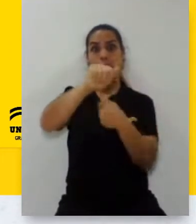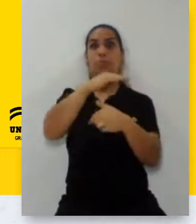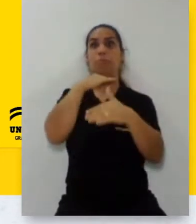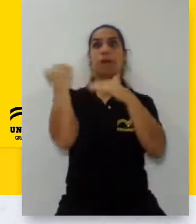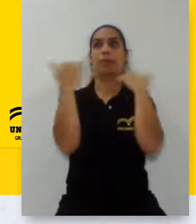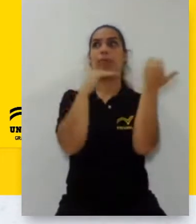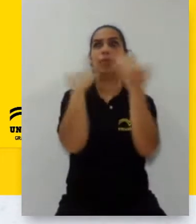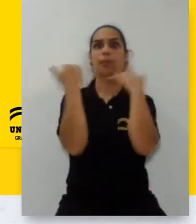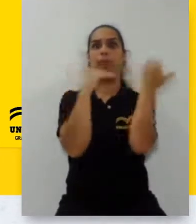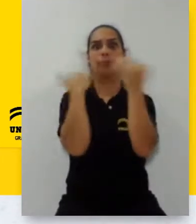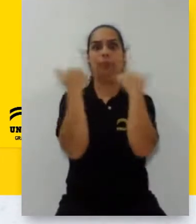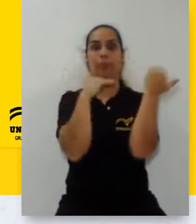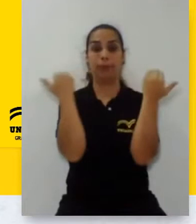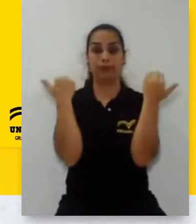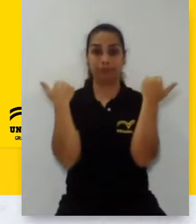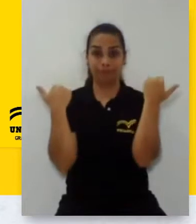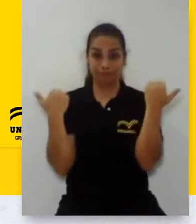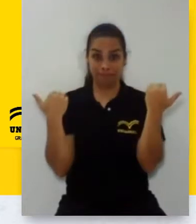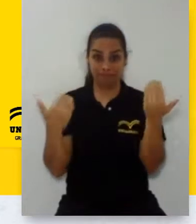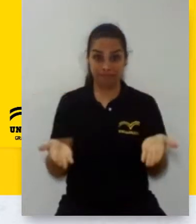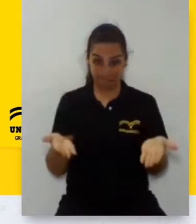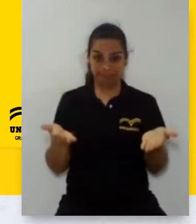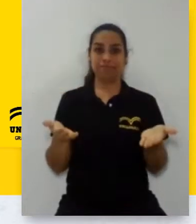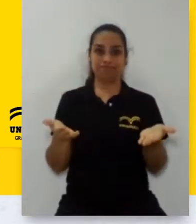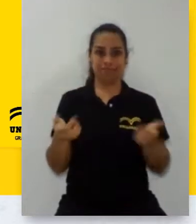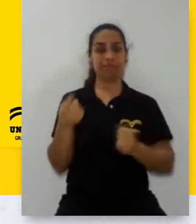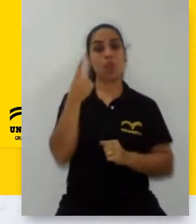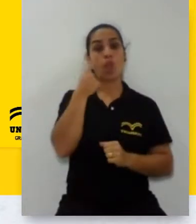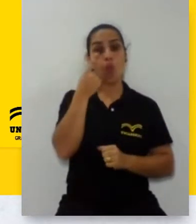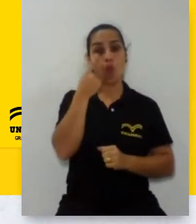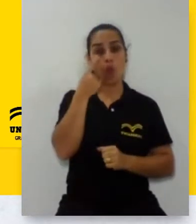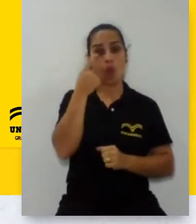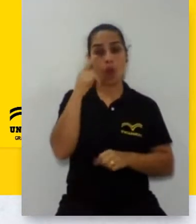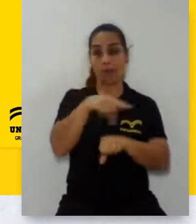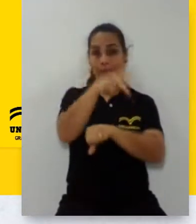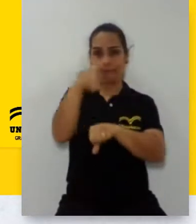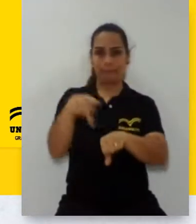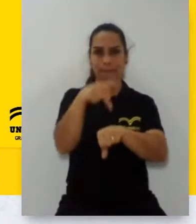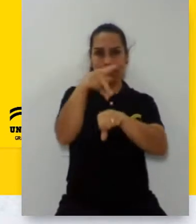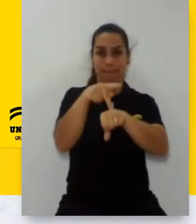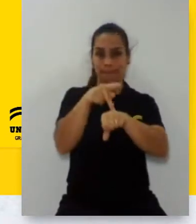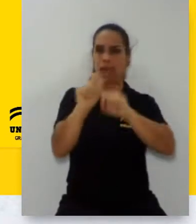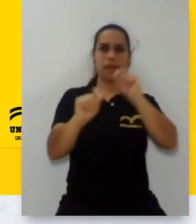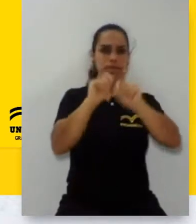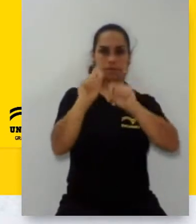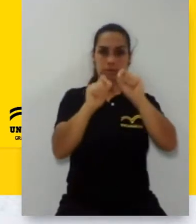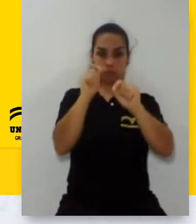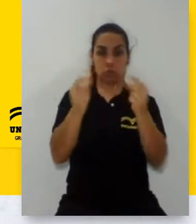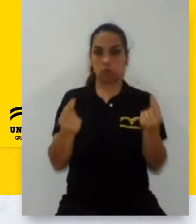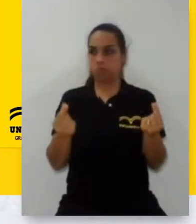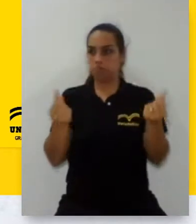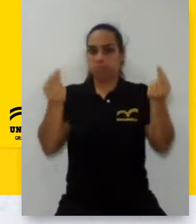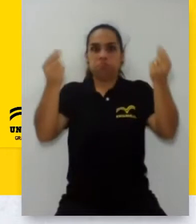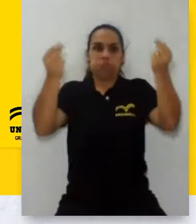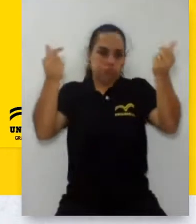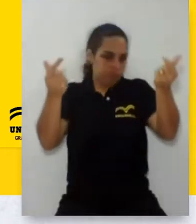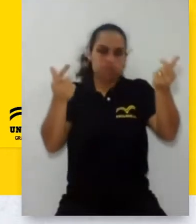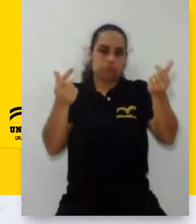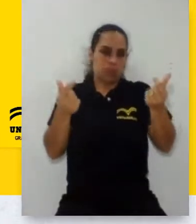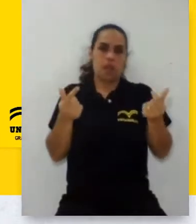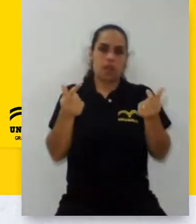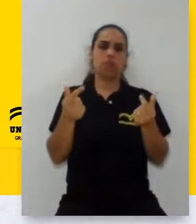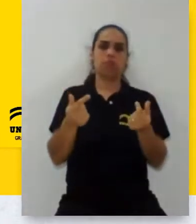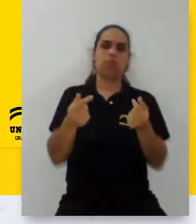que significam países de alta renda, média renda ou baixa renda. Independente da renda, porque nós não vamos entrar nesse